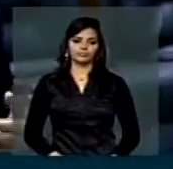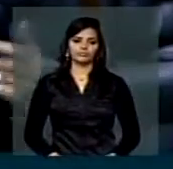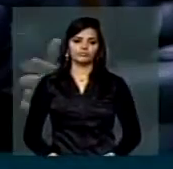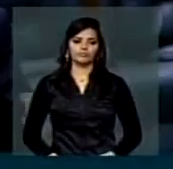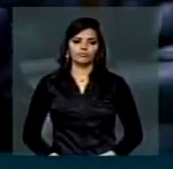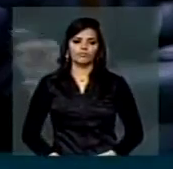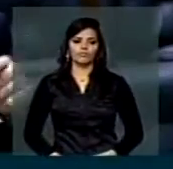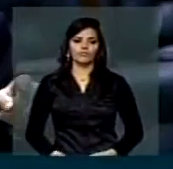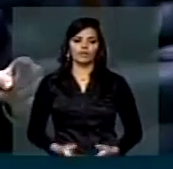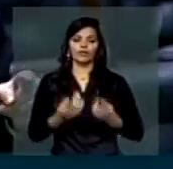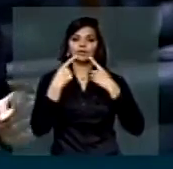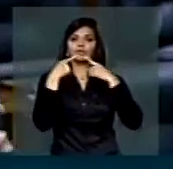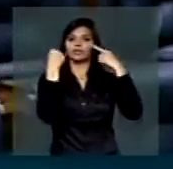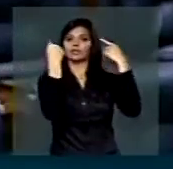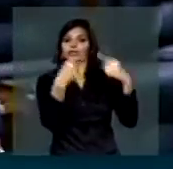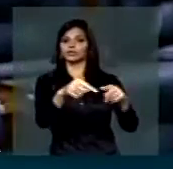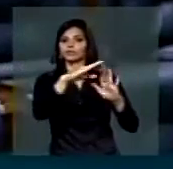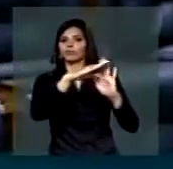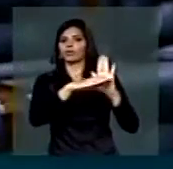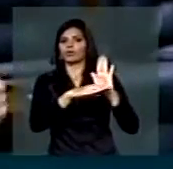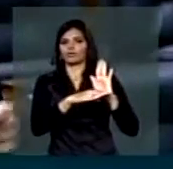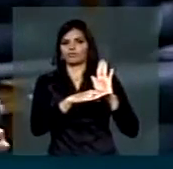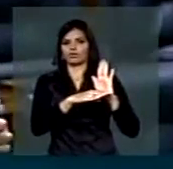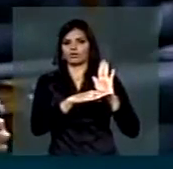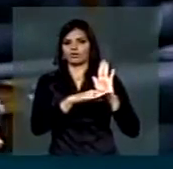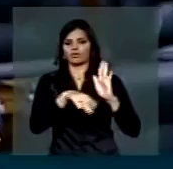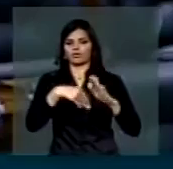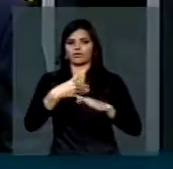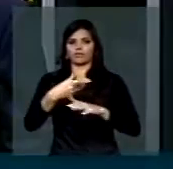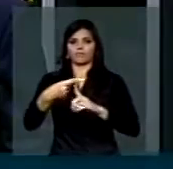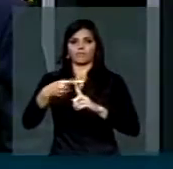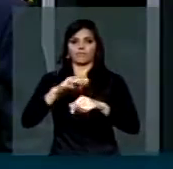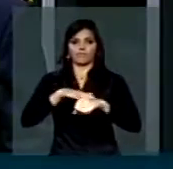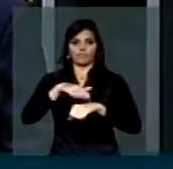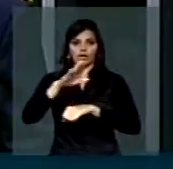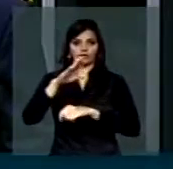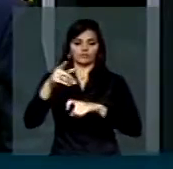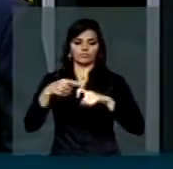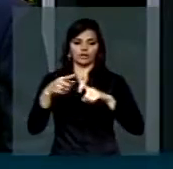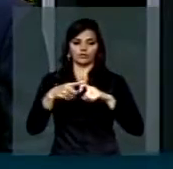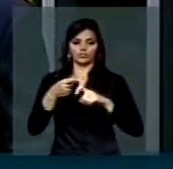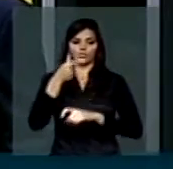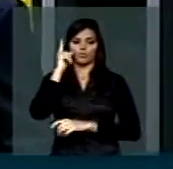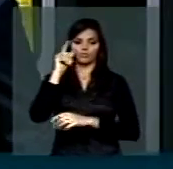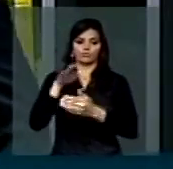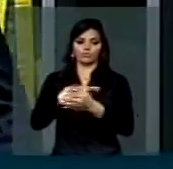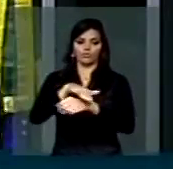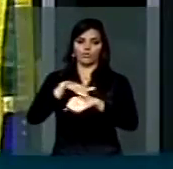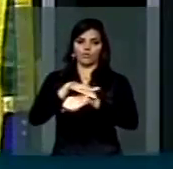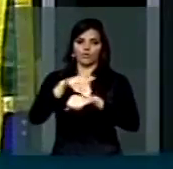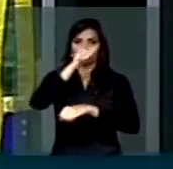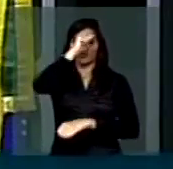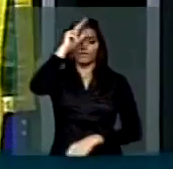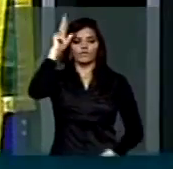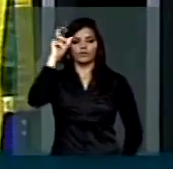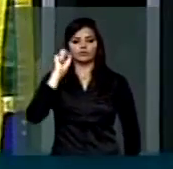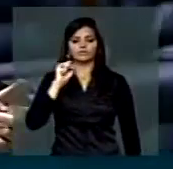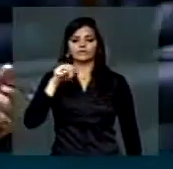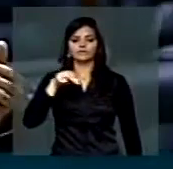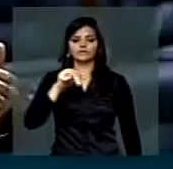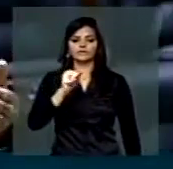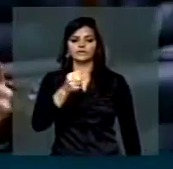no sentido da crítica ao programa Mais Médicos. Porque ontem mesmo eu falava com o prefeito de São Marcos, que é uma cidade do Rio Grande do